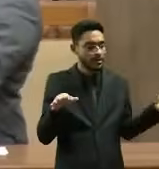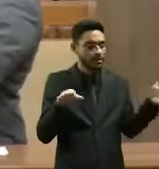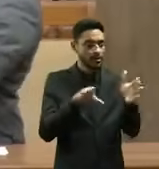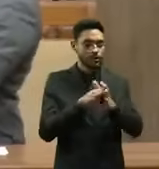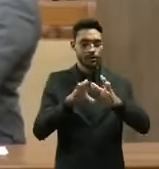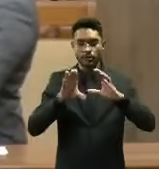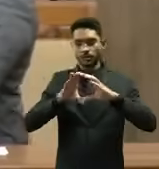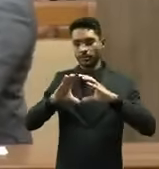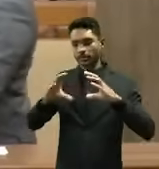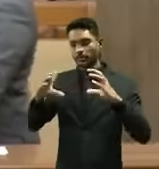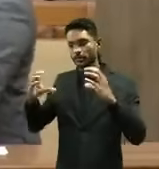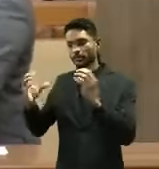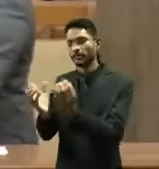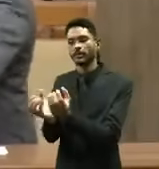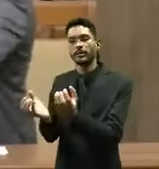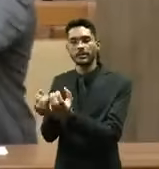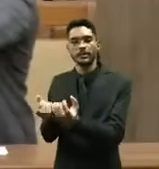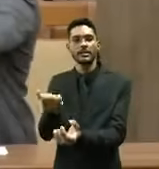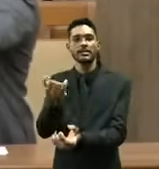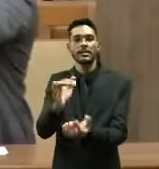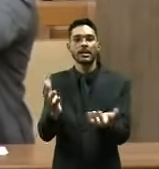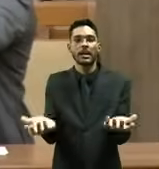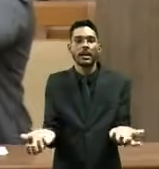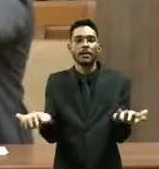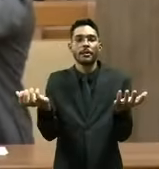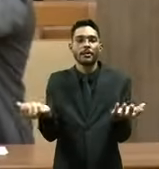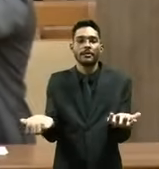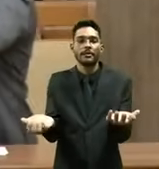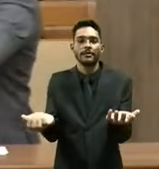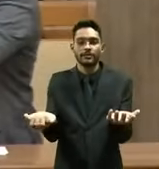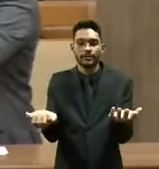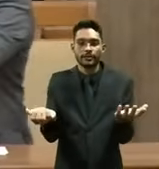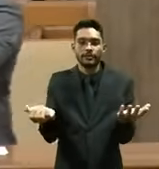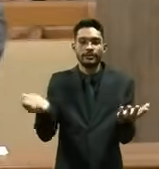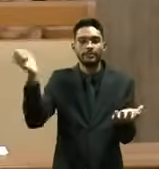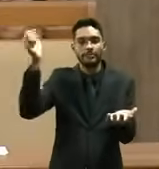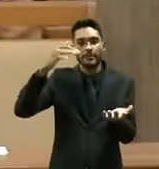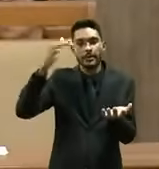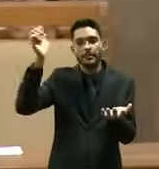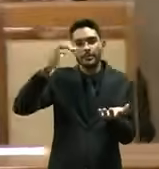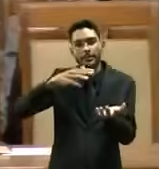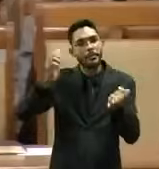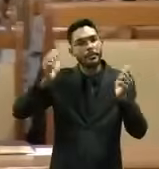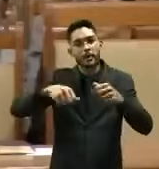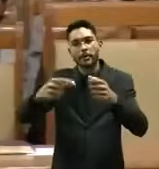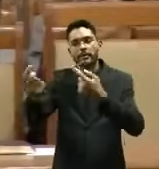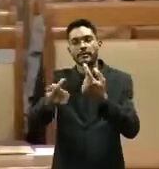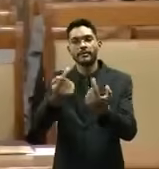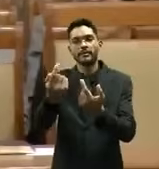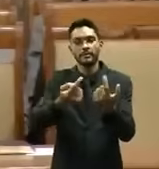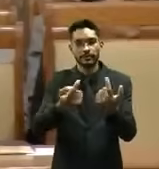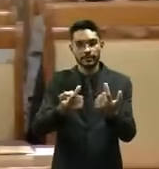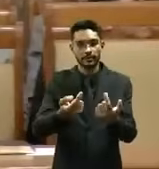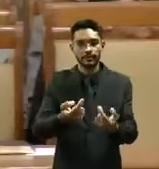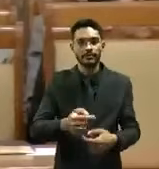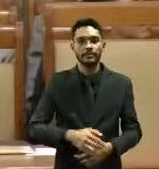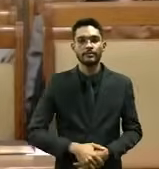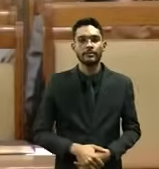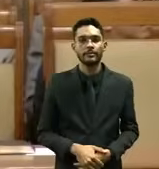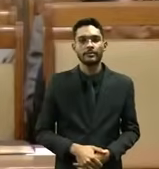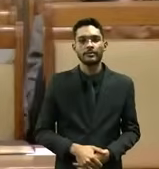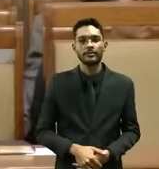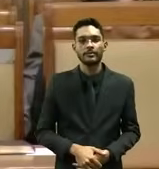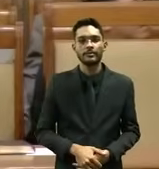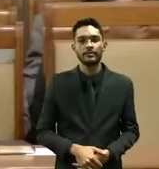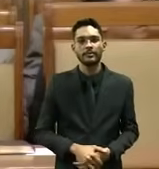quem quer receber o batismo Venha Aí luto luto luto não isso aqui olha para para cá e quando eu comecei a falar